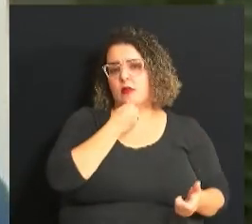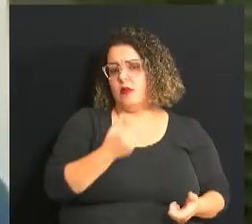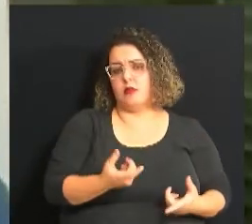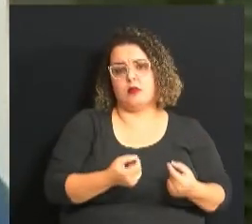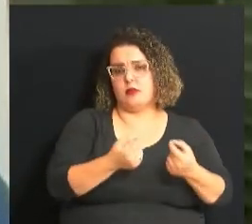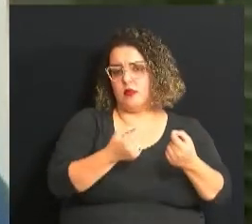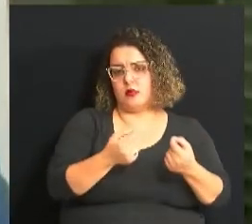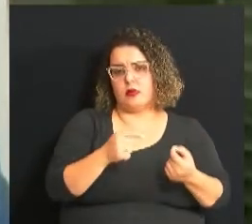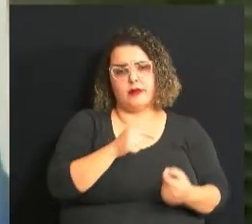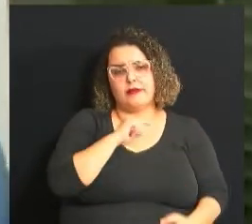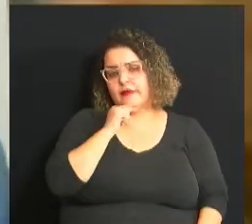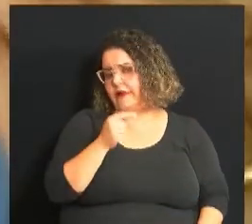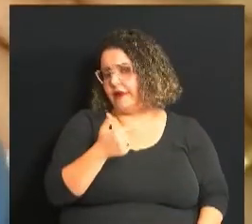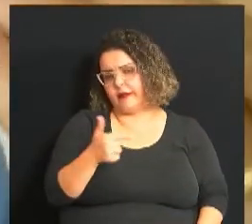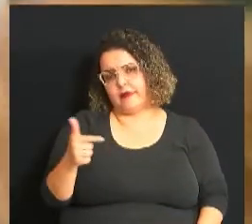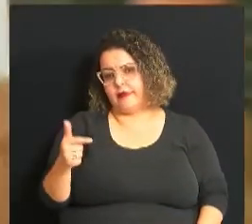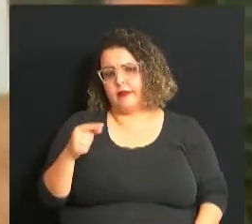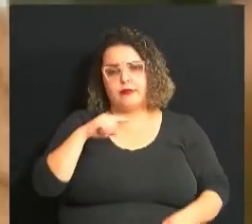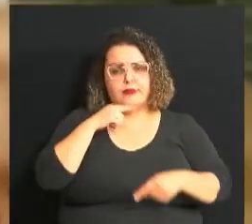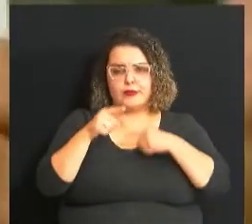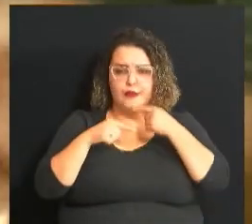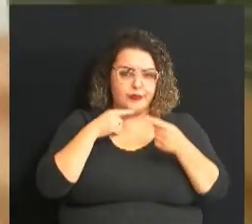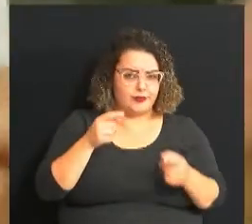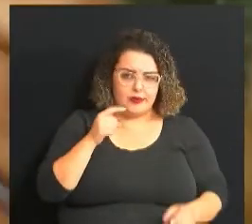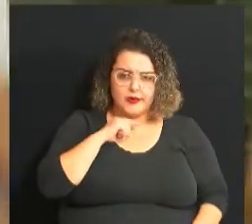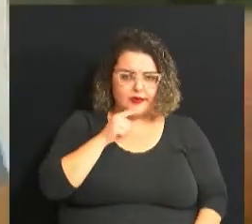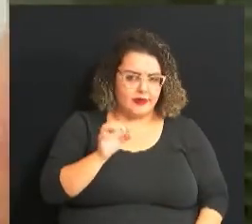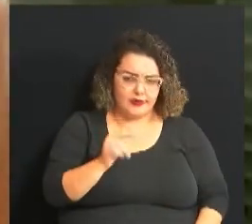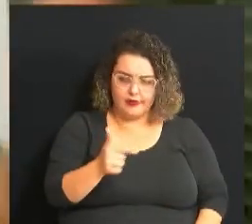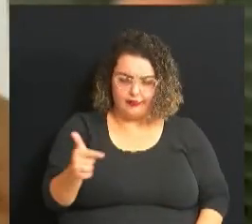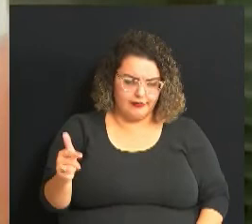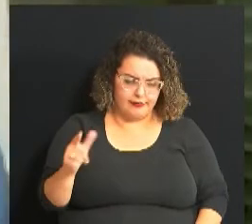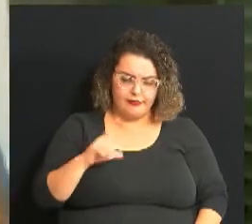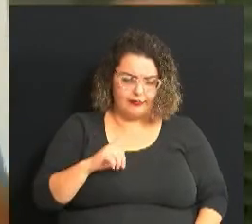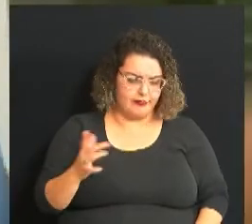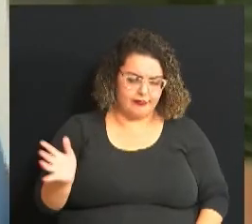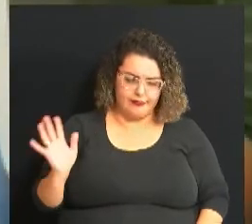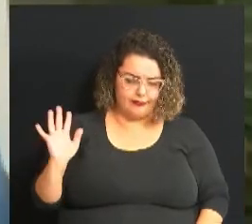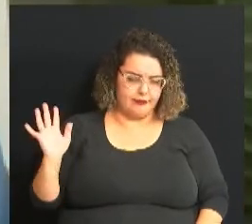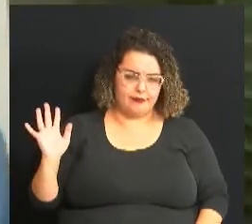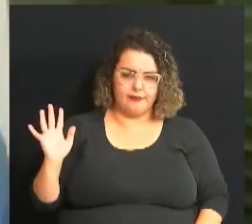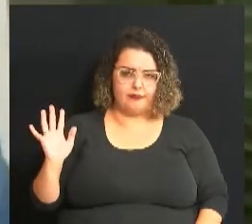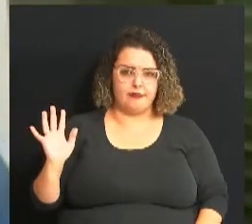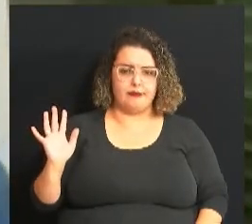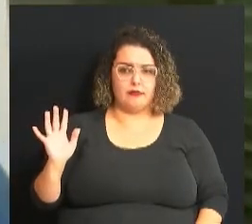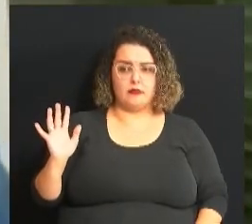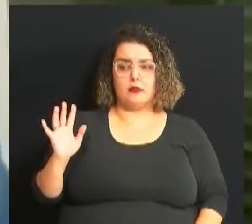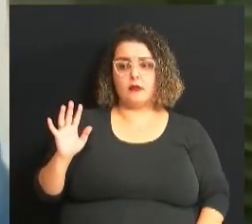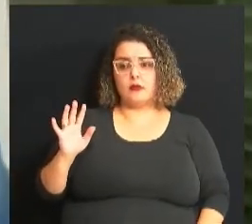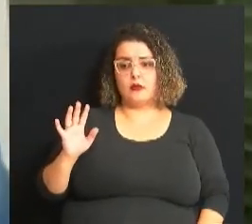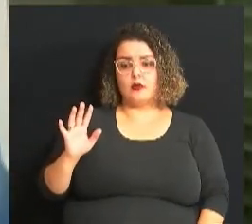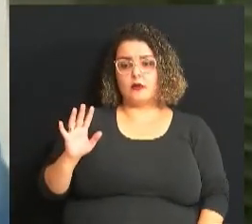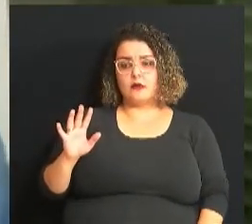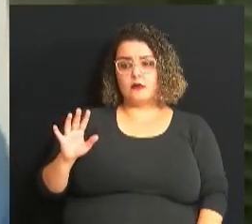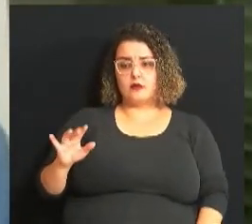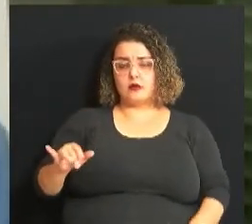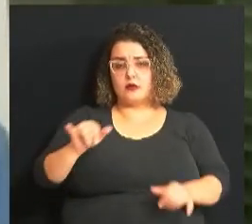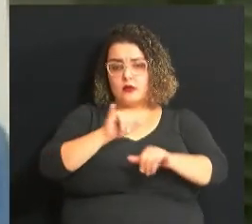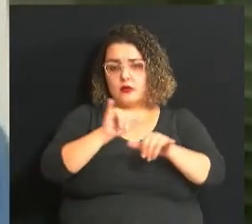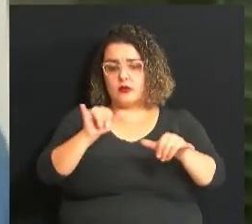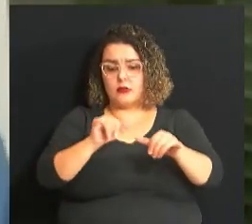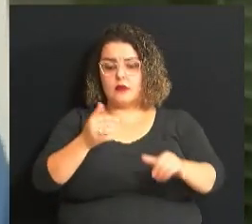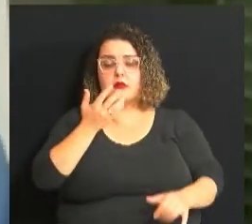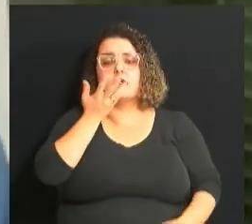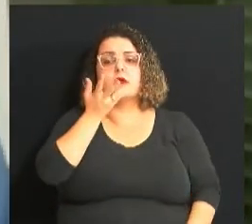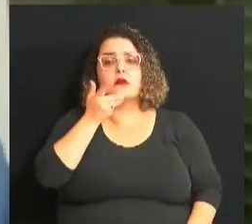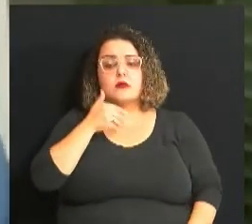dúvida disso, né? Então, você vai ver muito mais atendimentos para câncer de criança do que para câncer de homem. Você